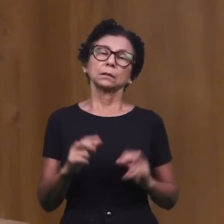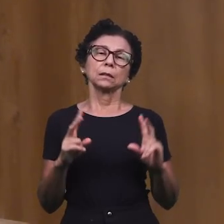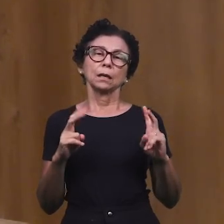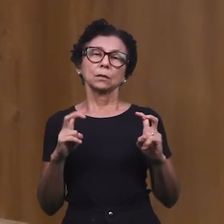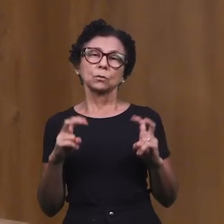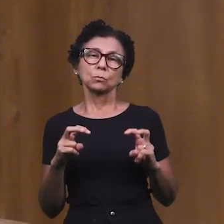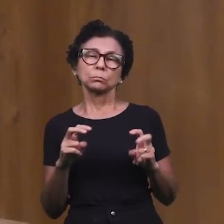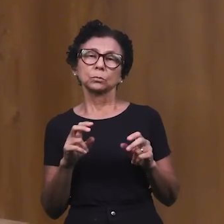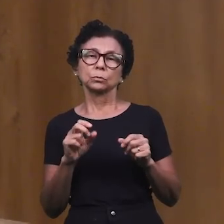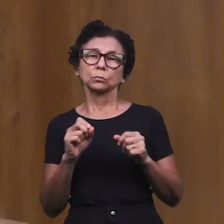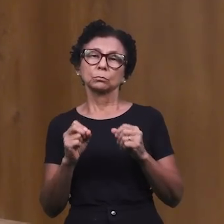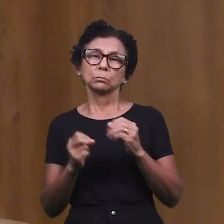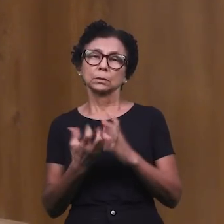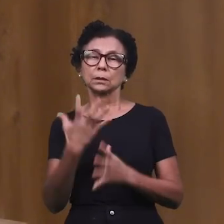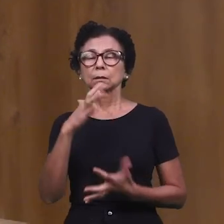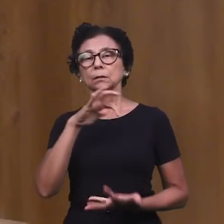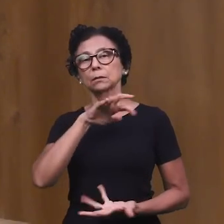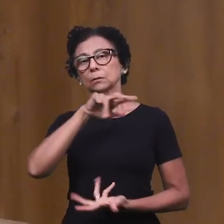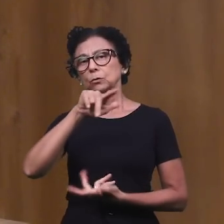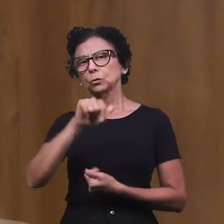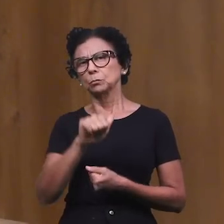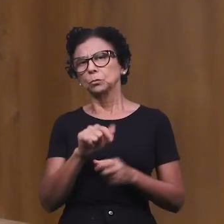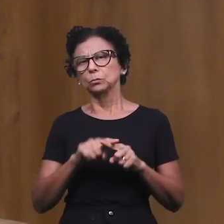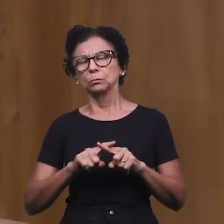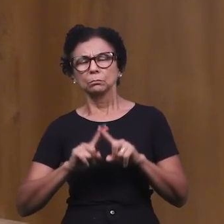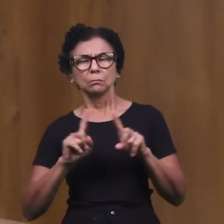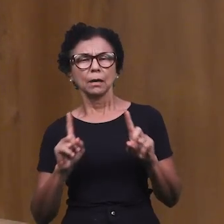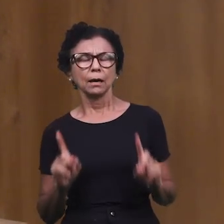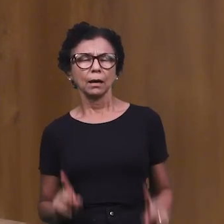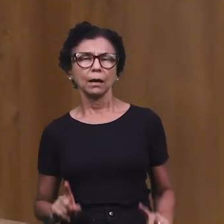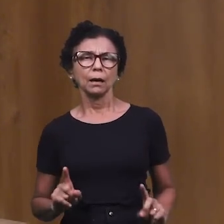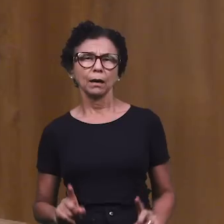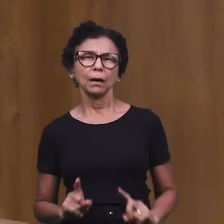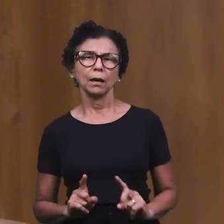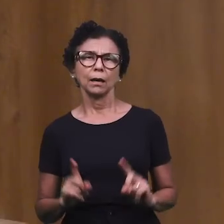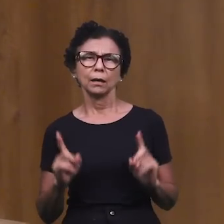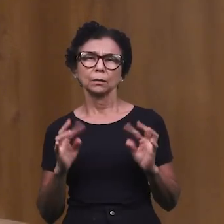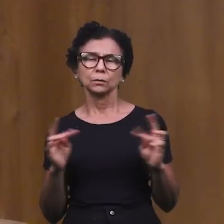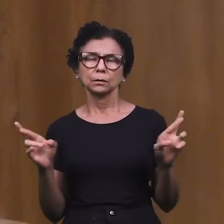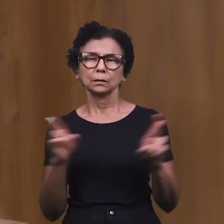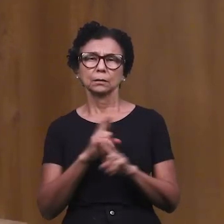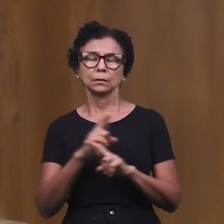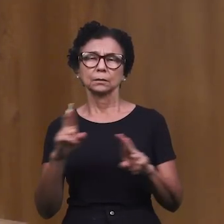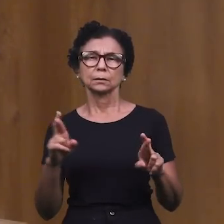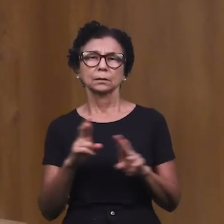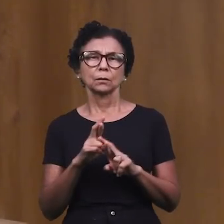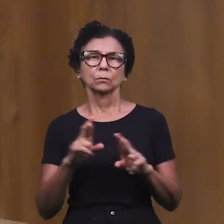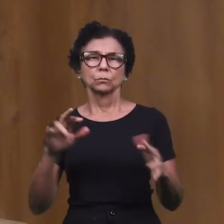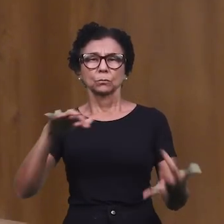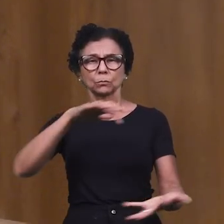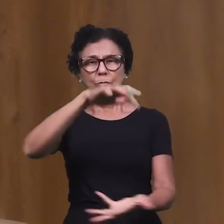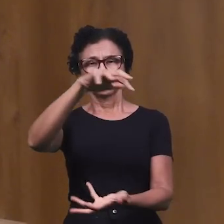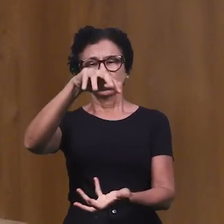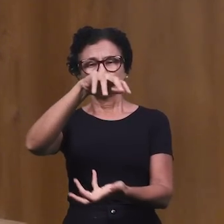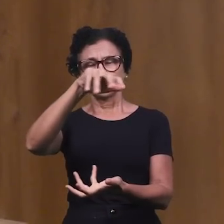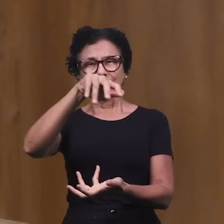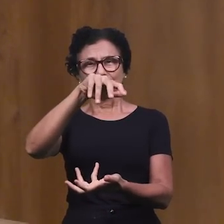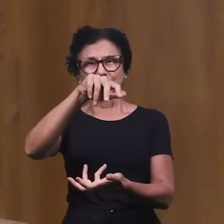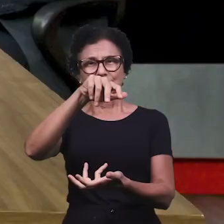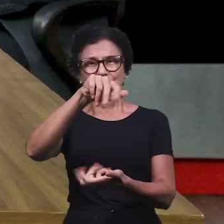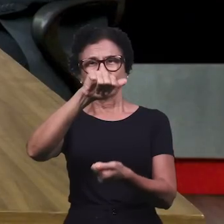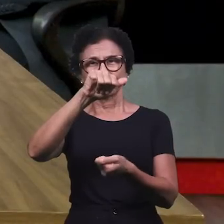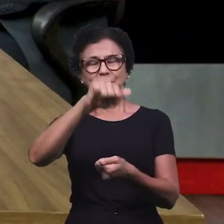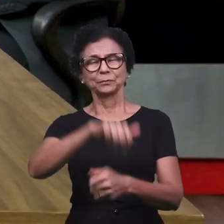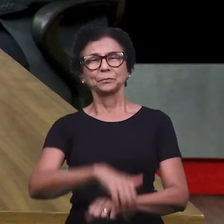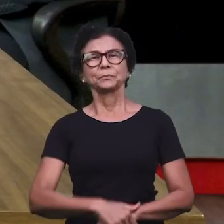do criacionismo, mas aspectos que envolvem a formação do universo, principalmente. E vamos tratar aqui um pouquinho